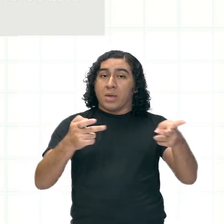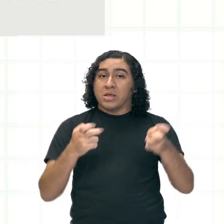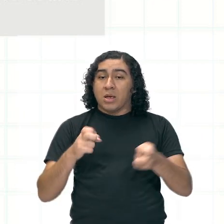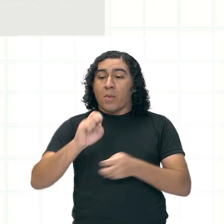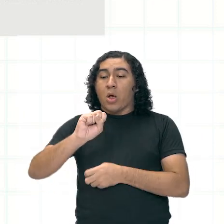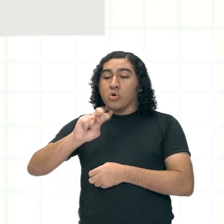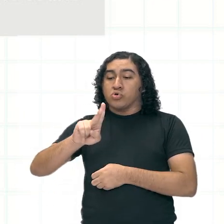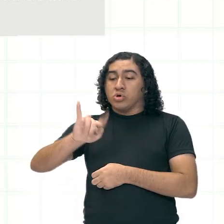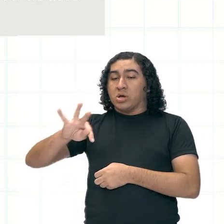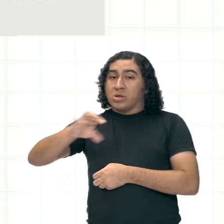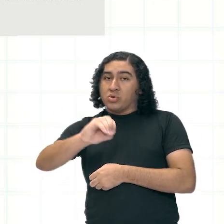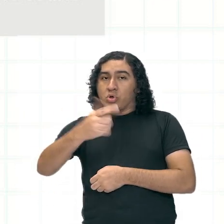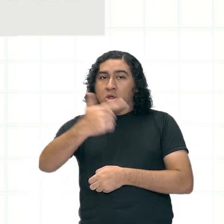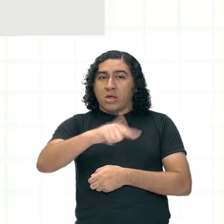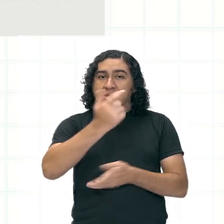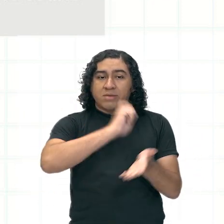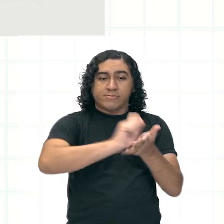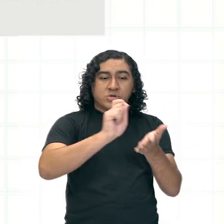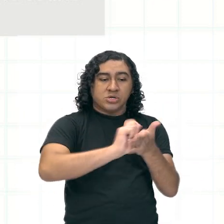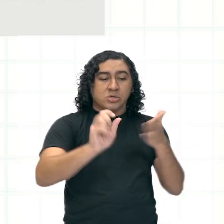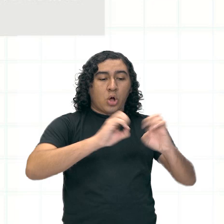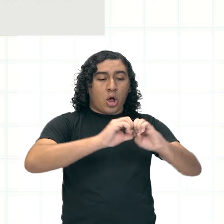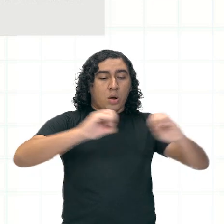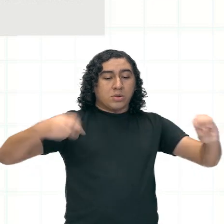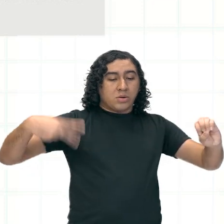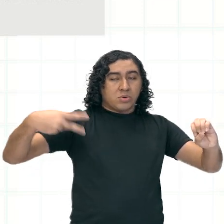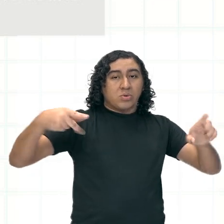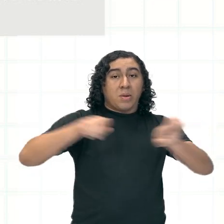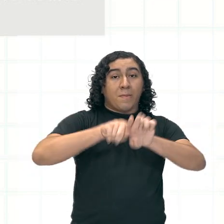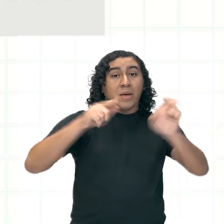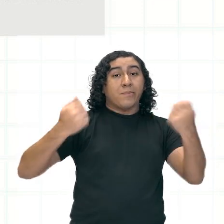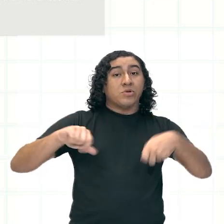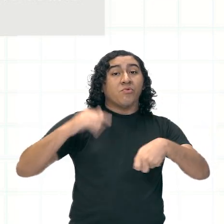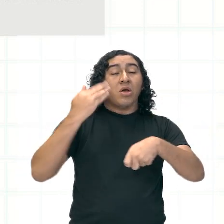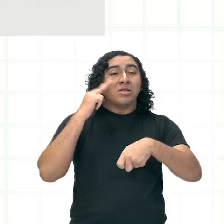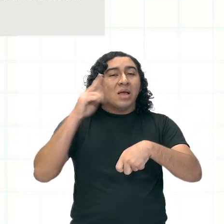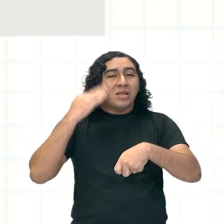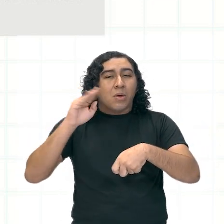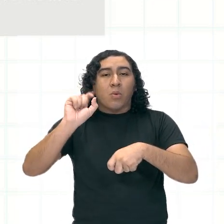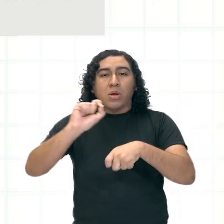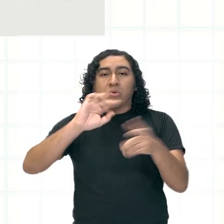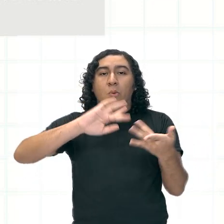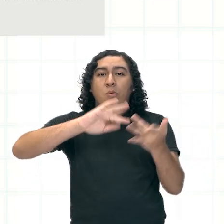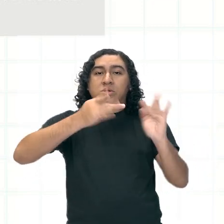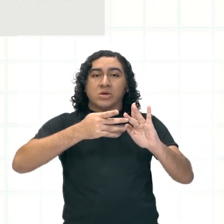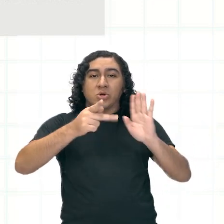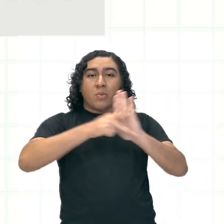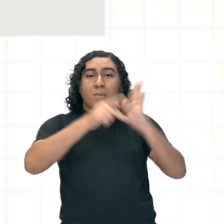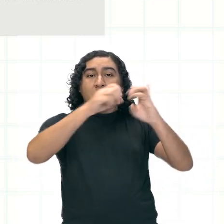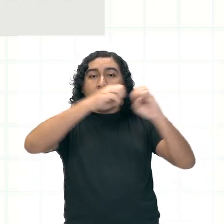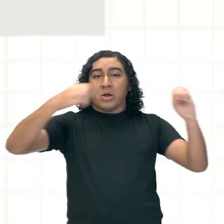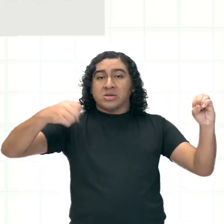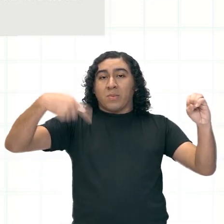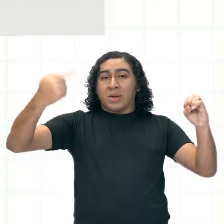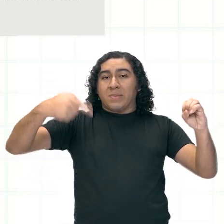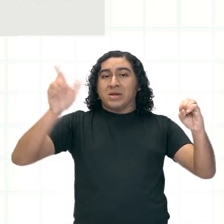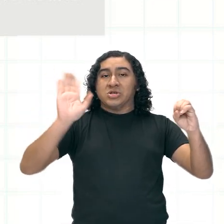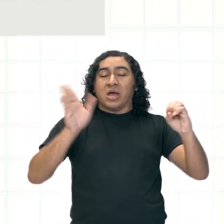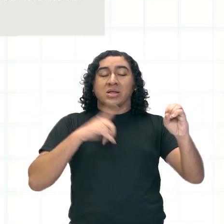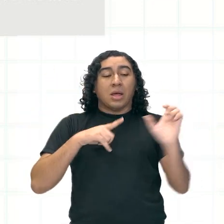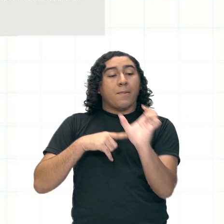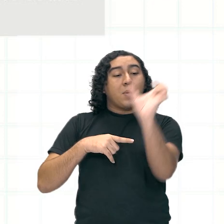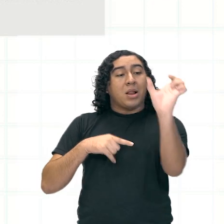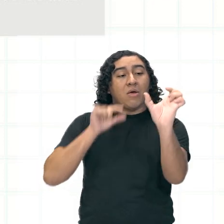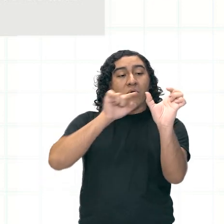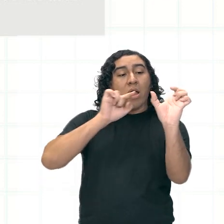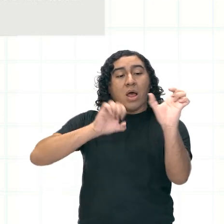dele não está escrito no enunciado, mas eu consigo determinar por meio do contexto, certo? Que já me indicou